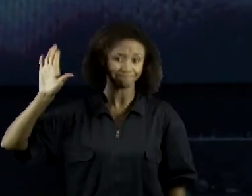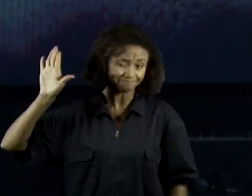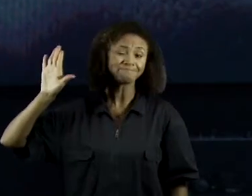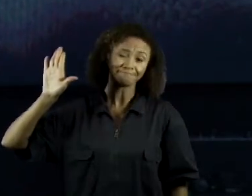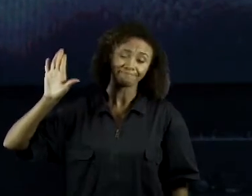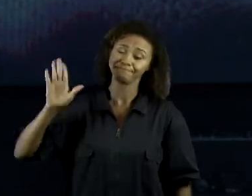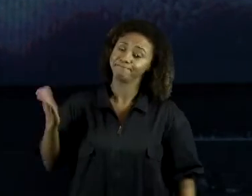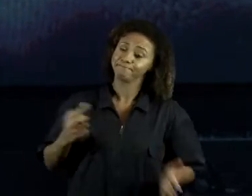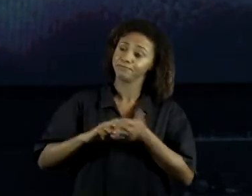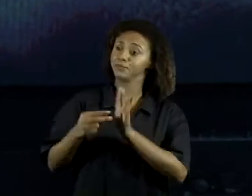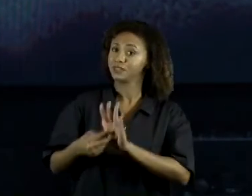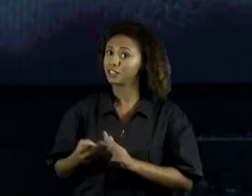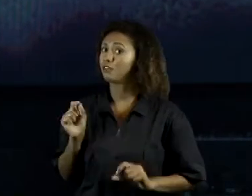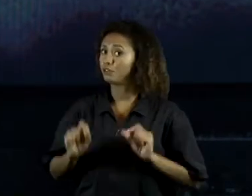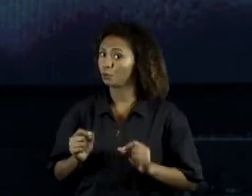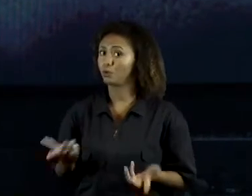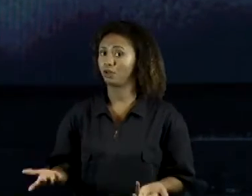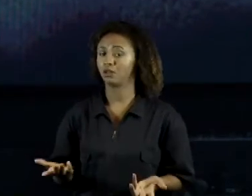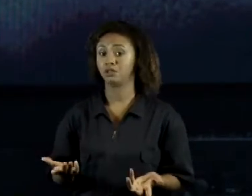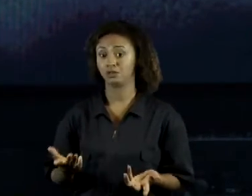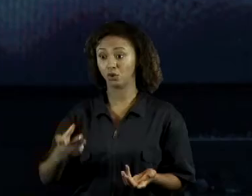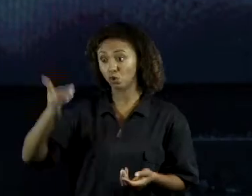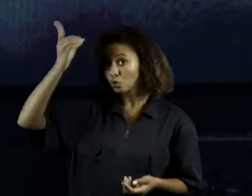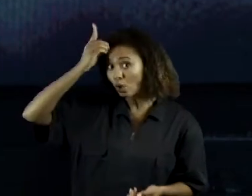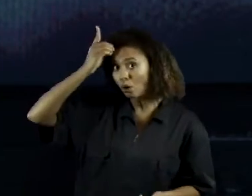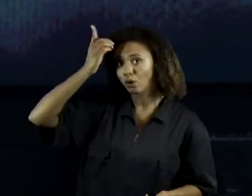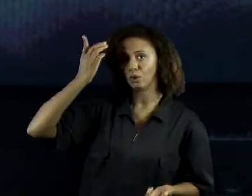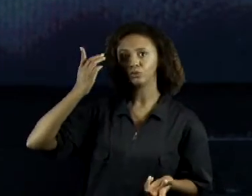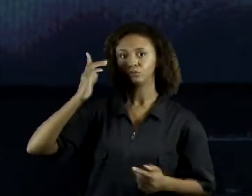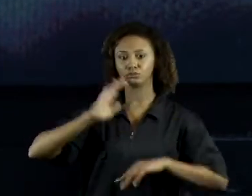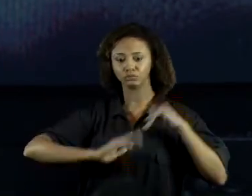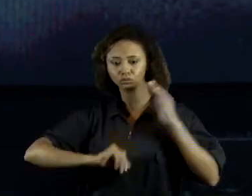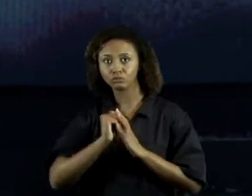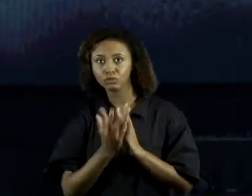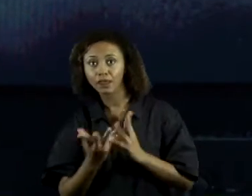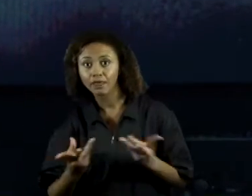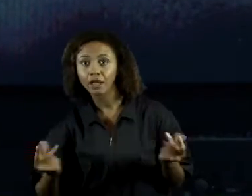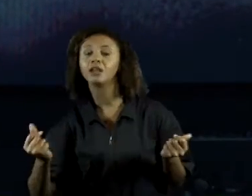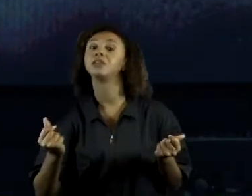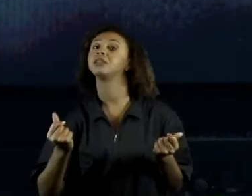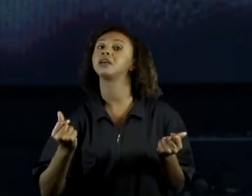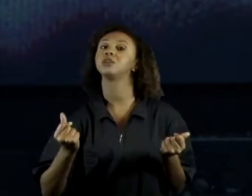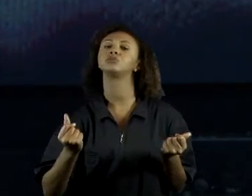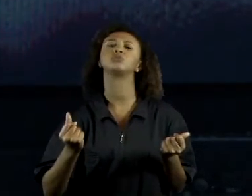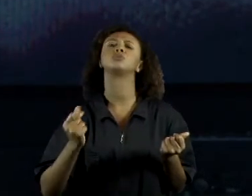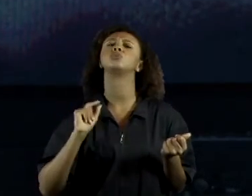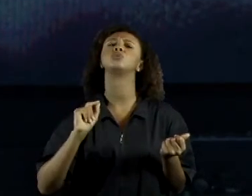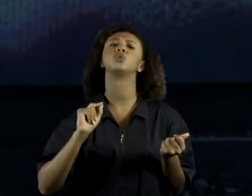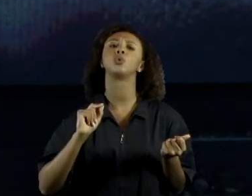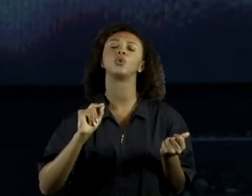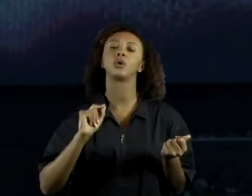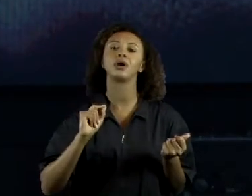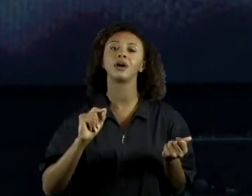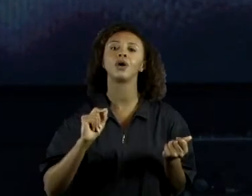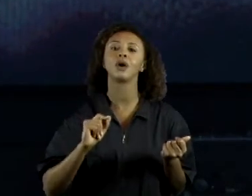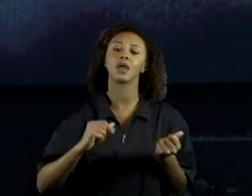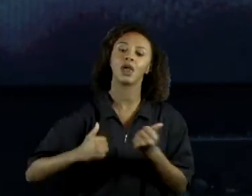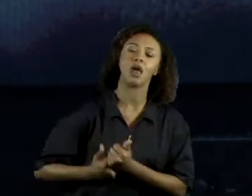Então significa que os seus dons, os seus talentos são ferramentas para o seu